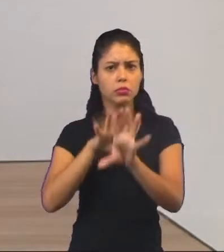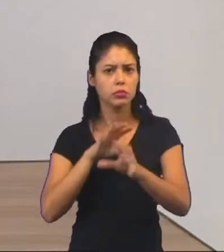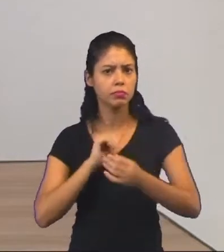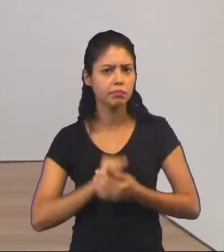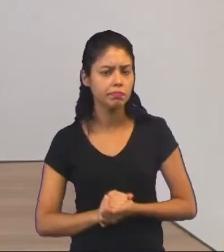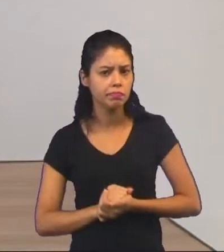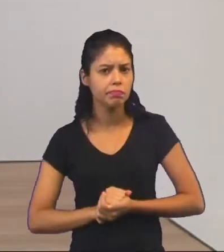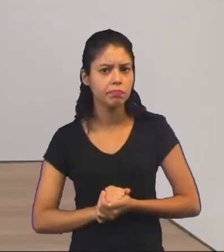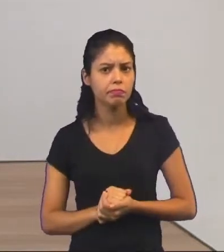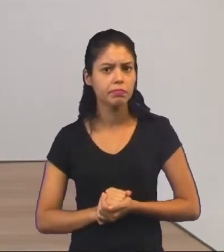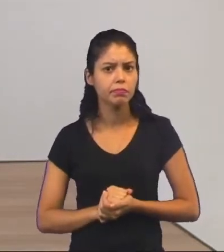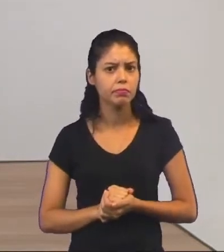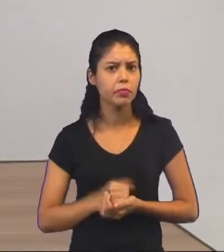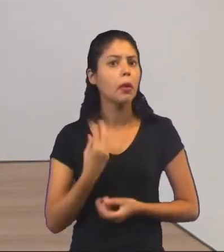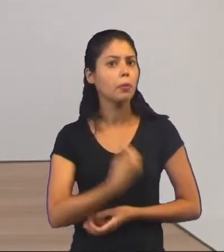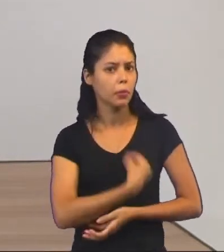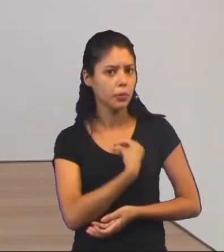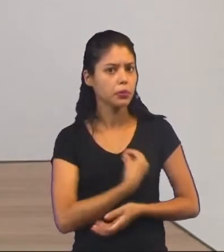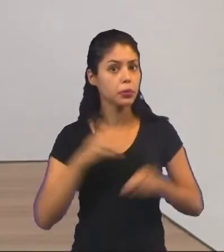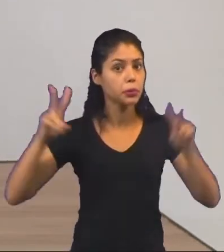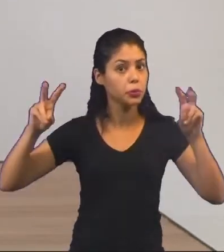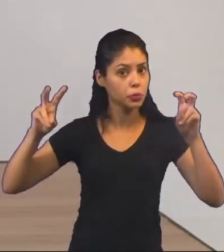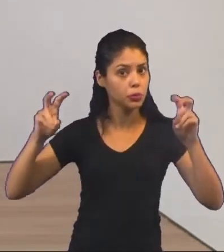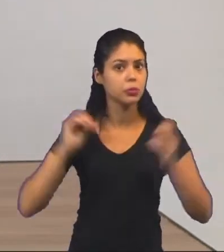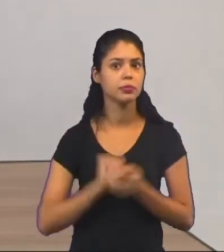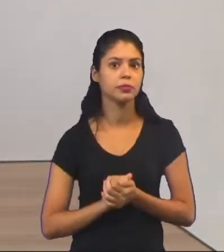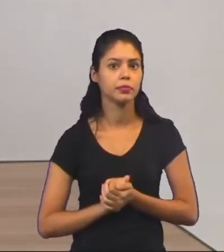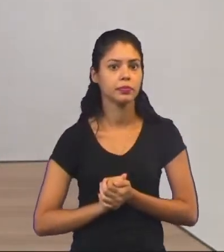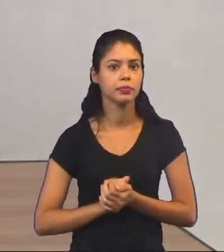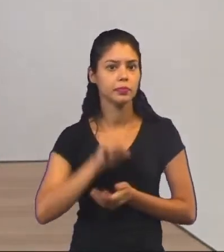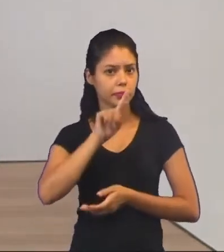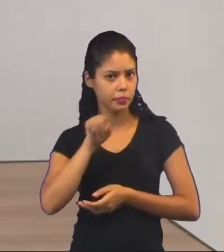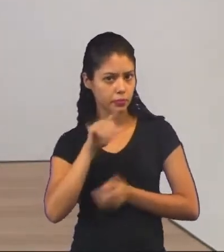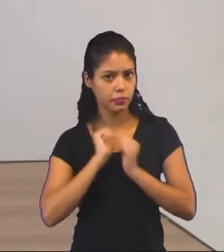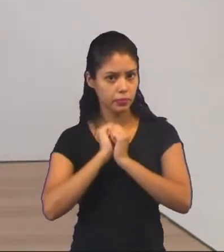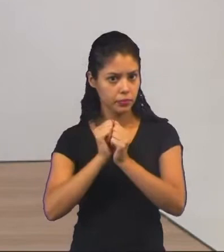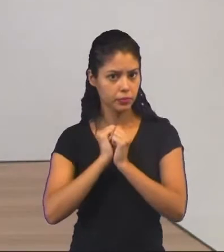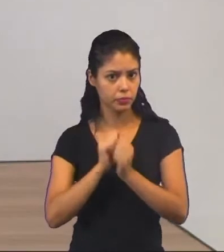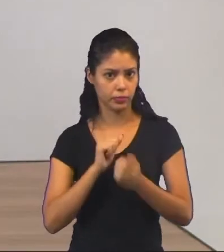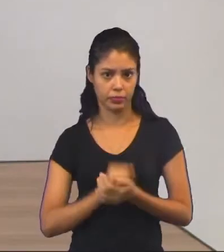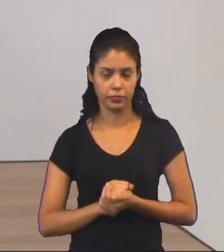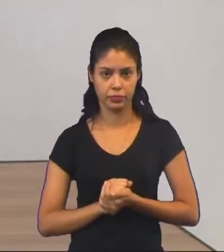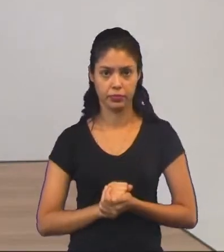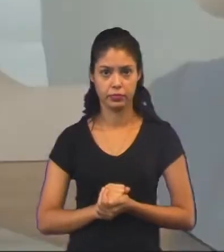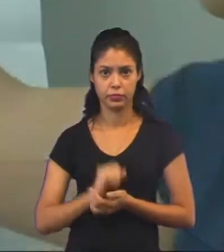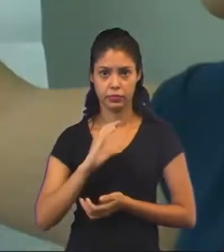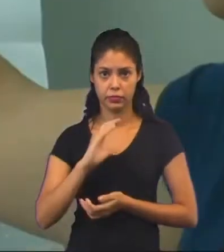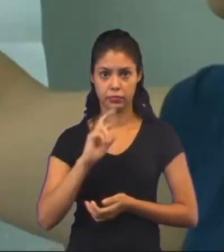isso? Pela presença do título. Vamos fazer a marcação juntos? Olha só.